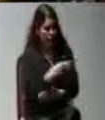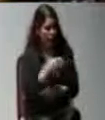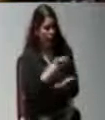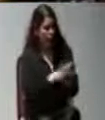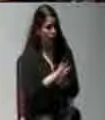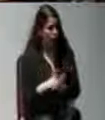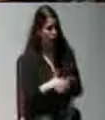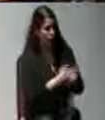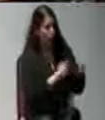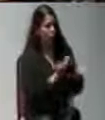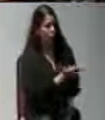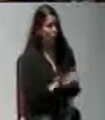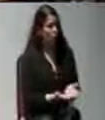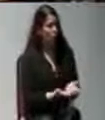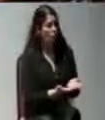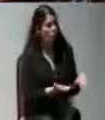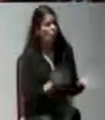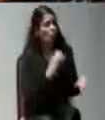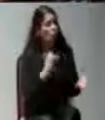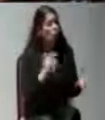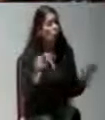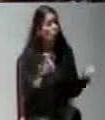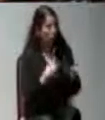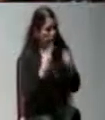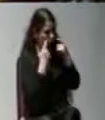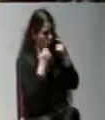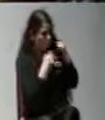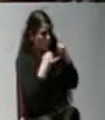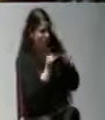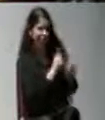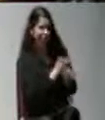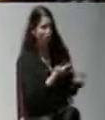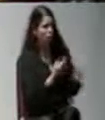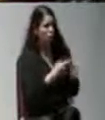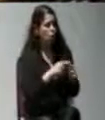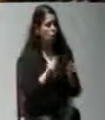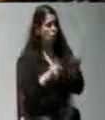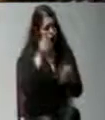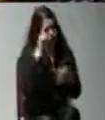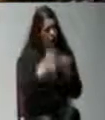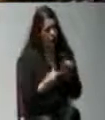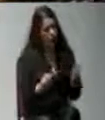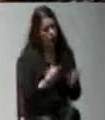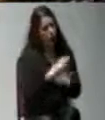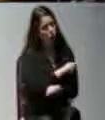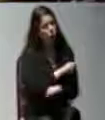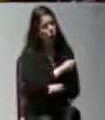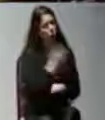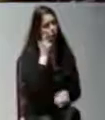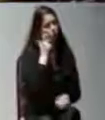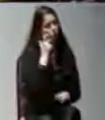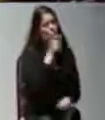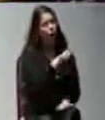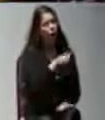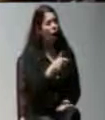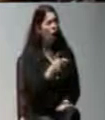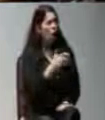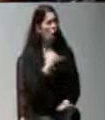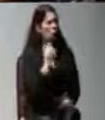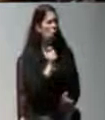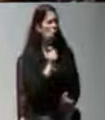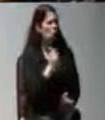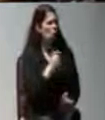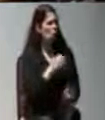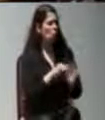são objeto de lamentação, uma vez que na lógica distorcida e que racionaliza sua morte, a perda dessas populações